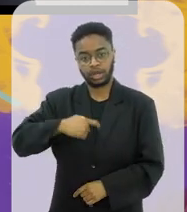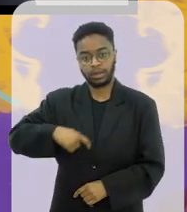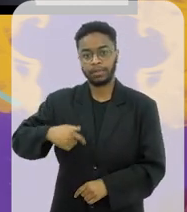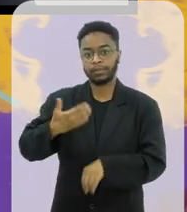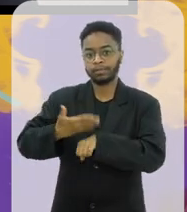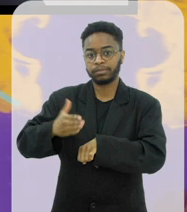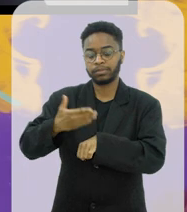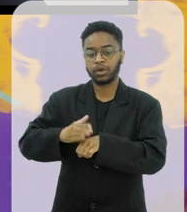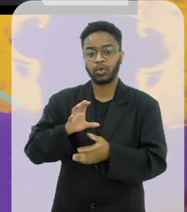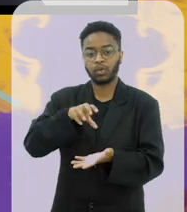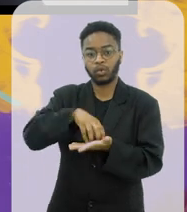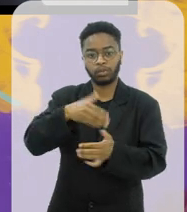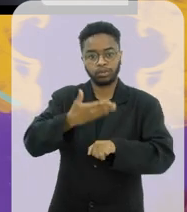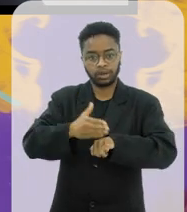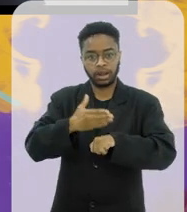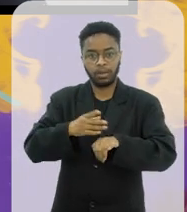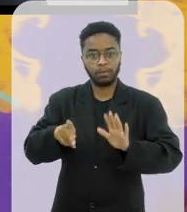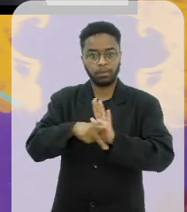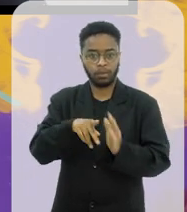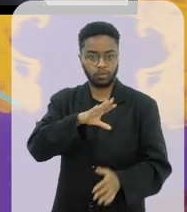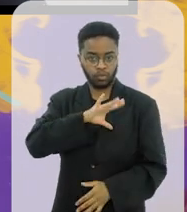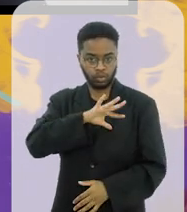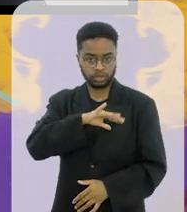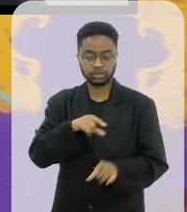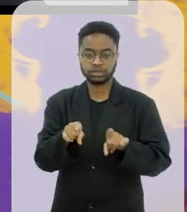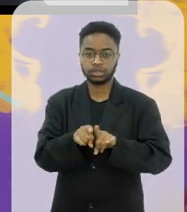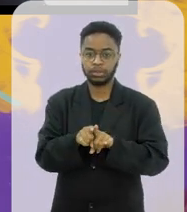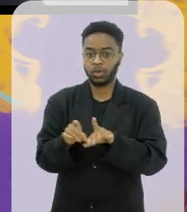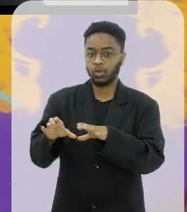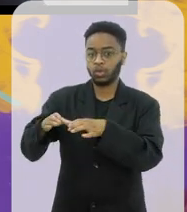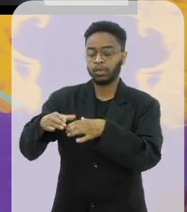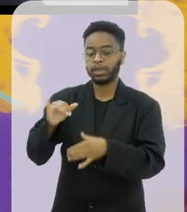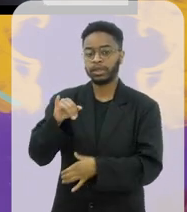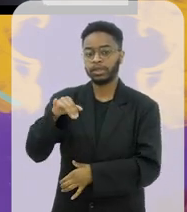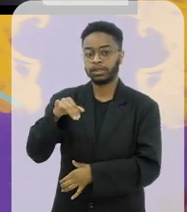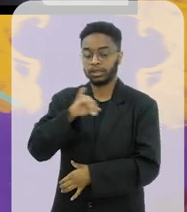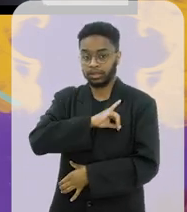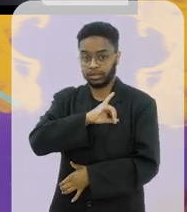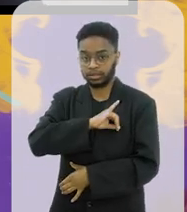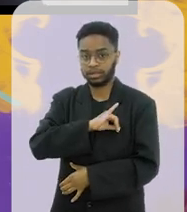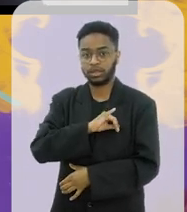Grêmio no CT Joaquim Grava, que é do Corinthians, e a equipe